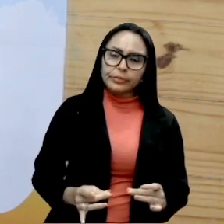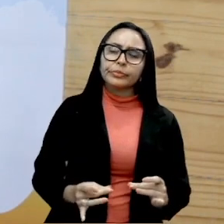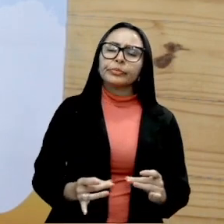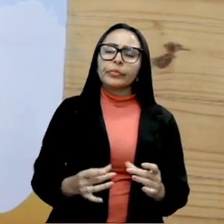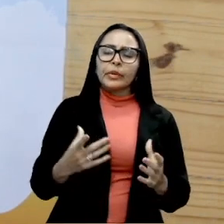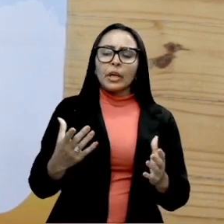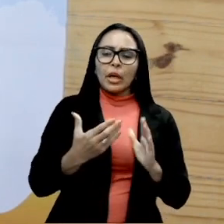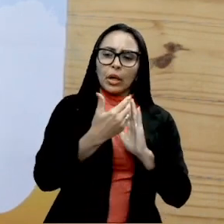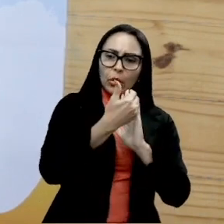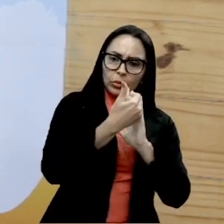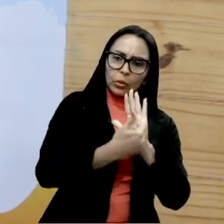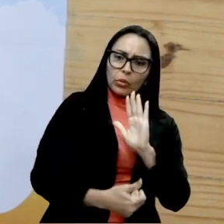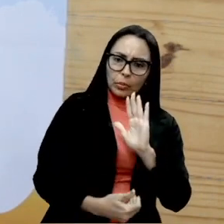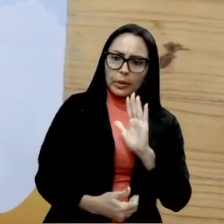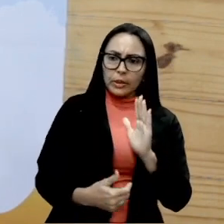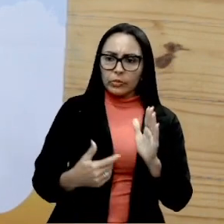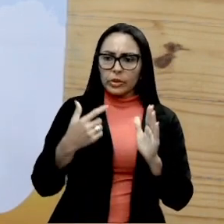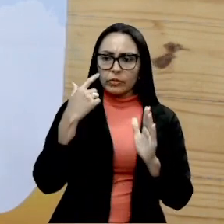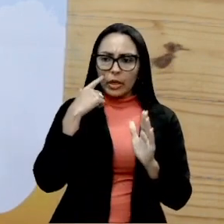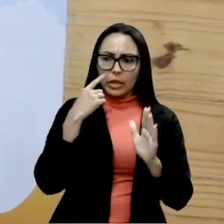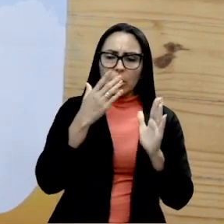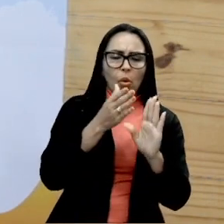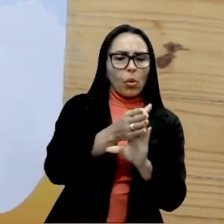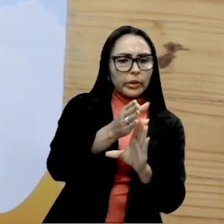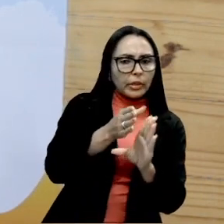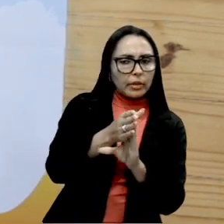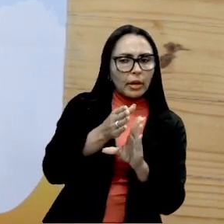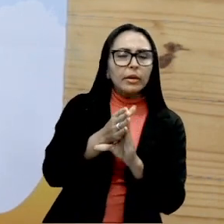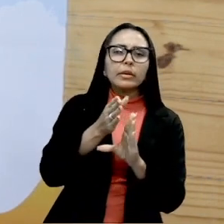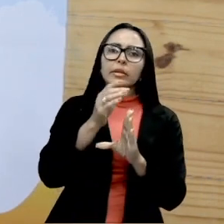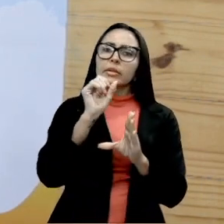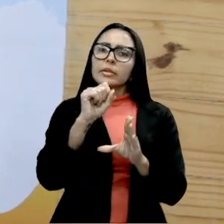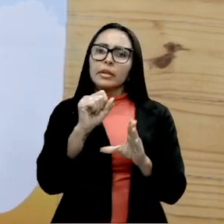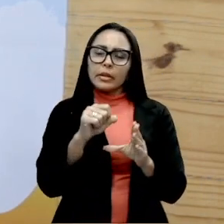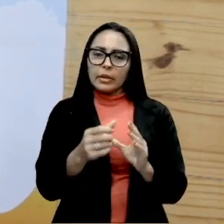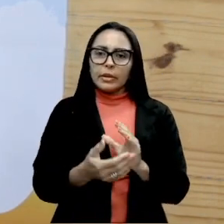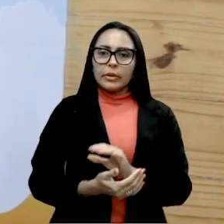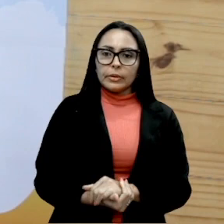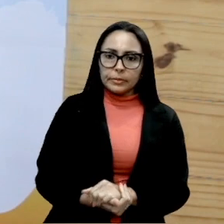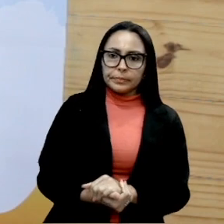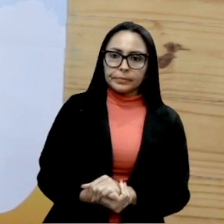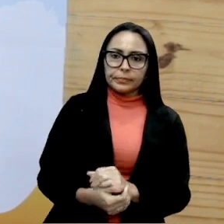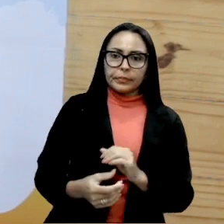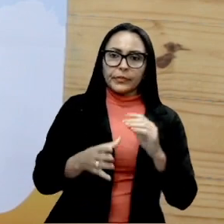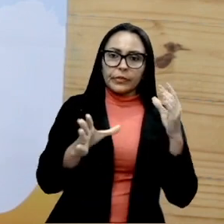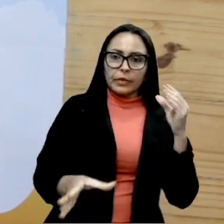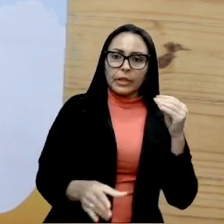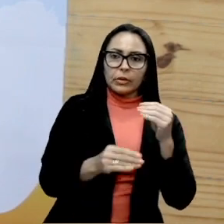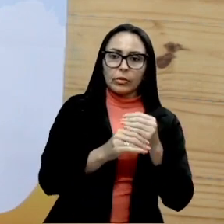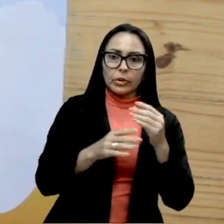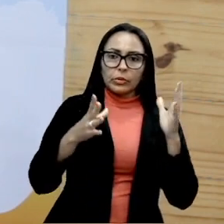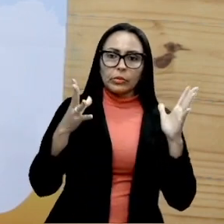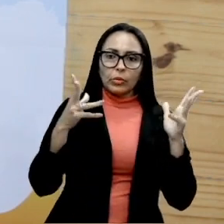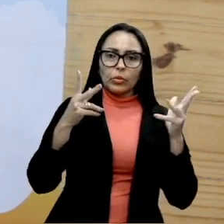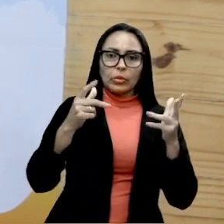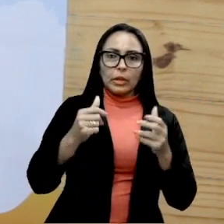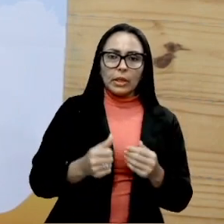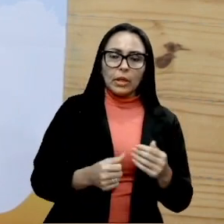documento que vai descrever esse cronograma de filmagem, uma diária de produção, vai incluir todos os detalhes do